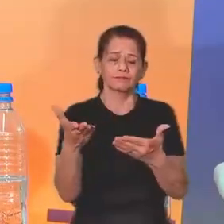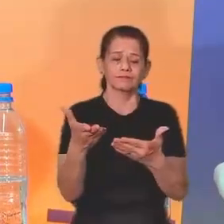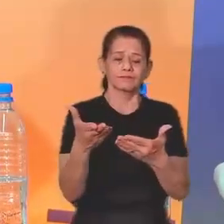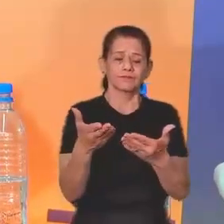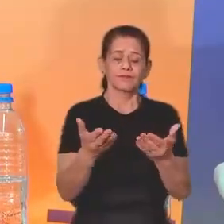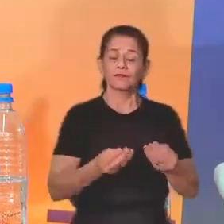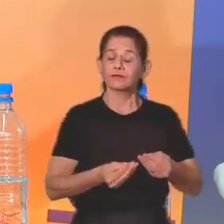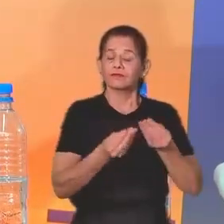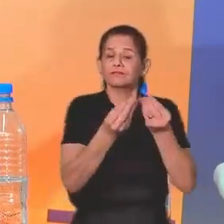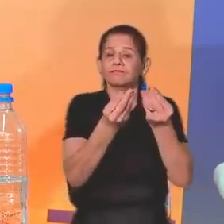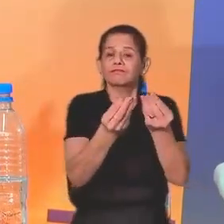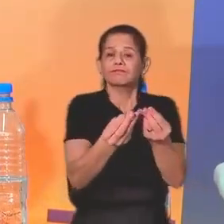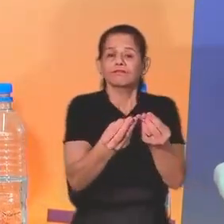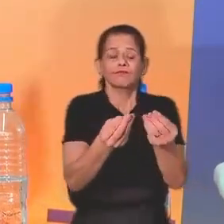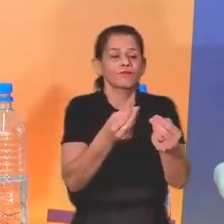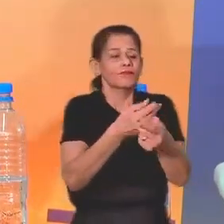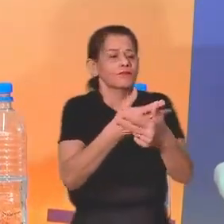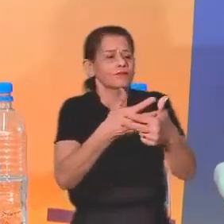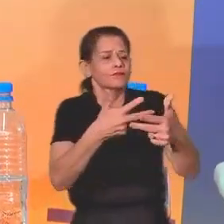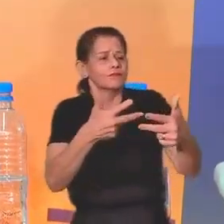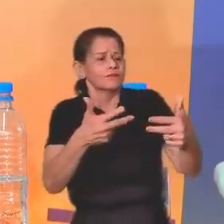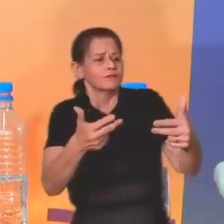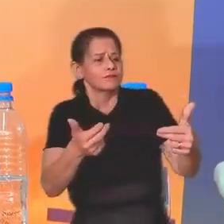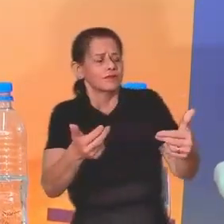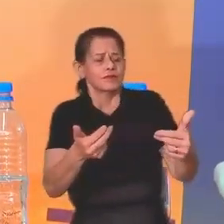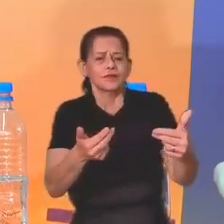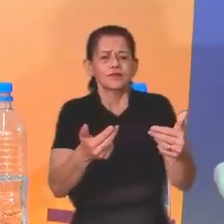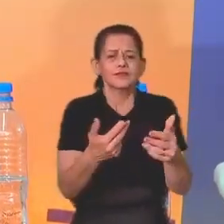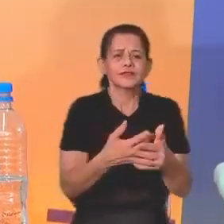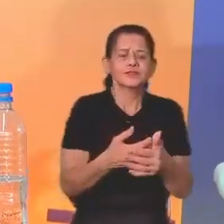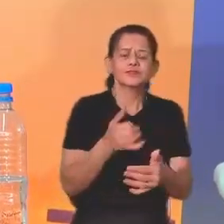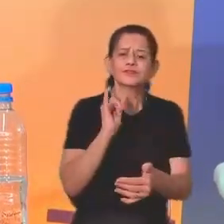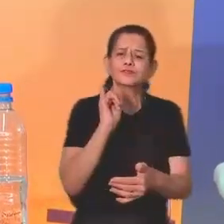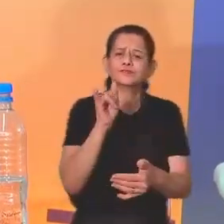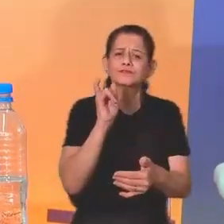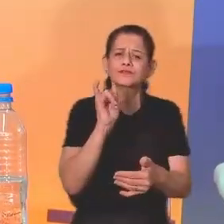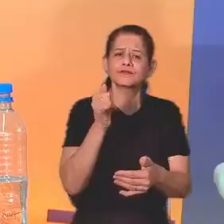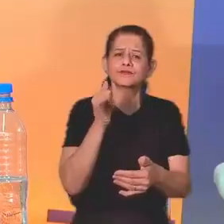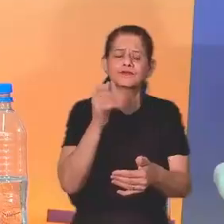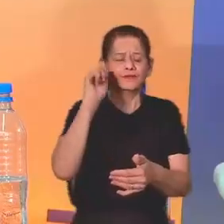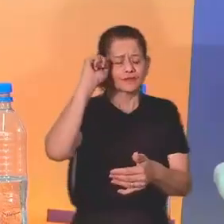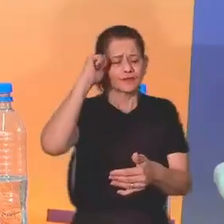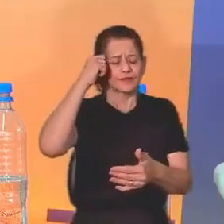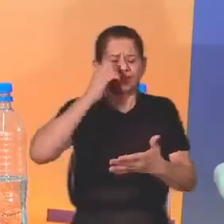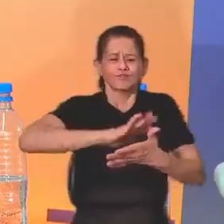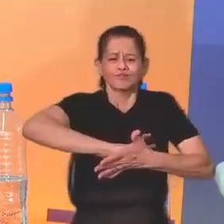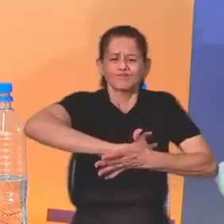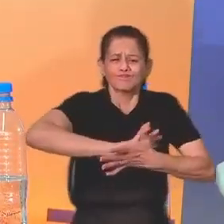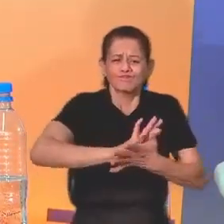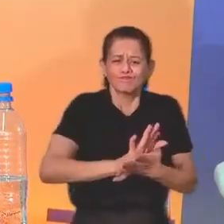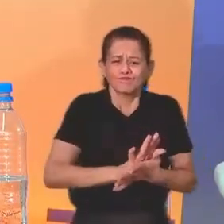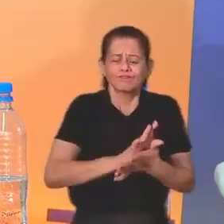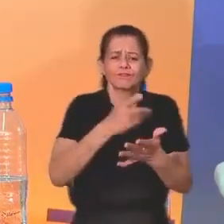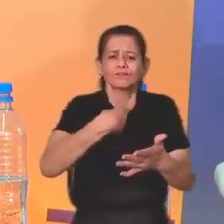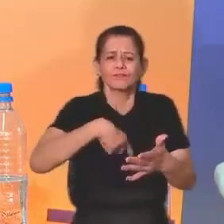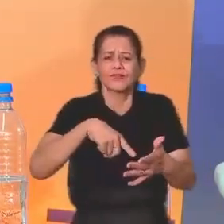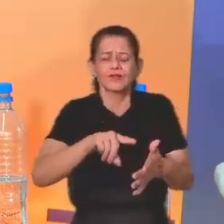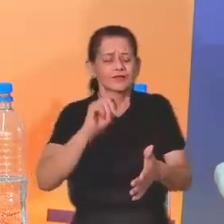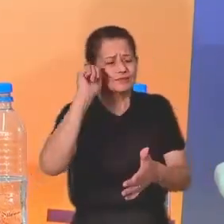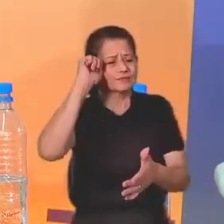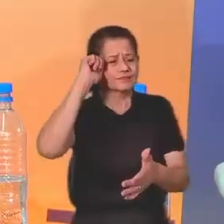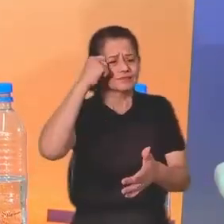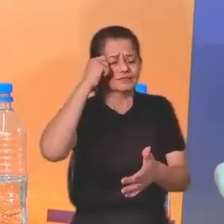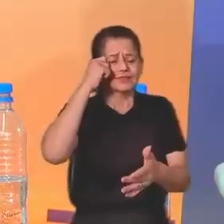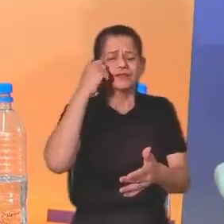traz vários pontos de vista de mulheres negras a respeito do racismo religioso. Então,